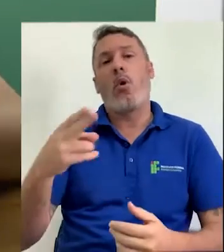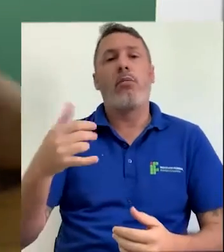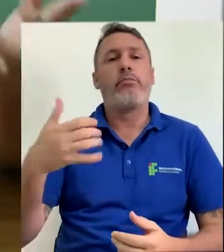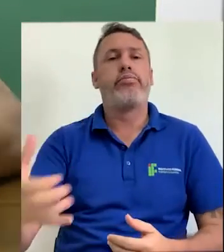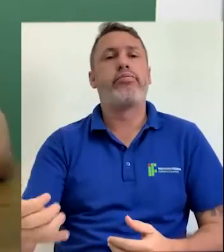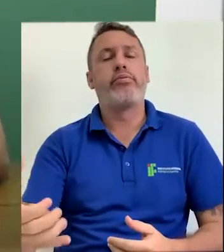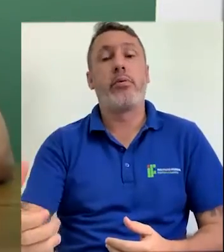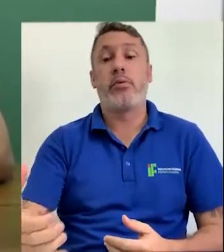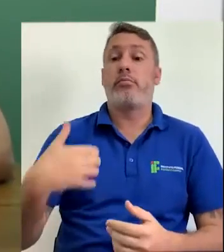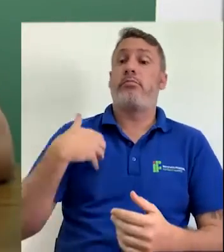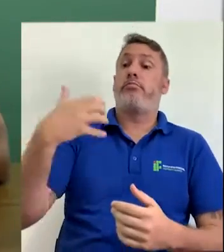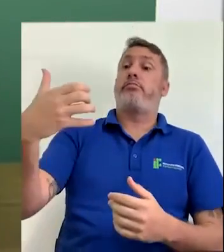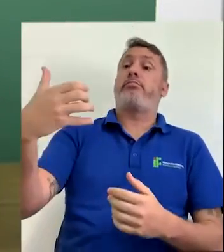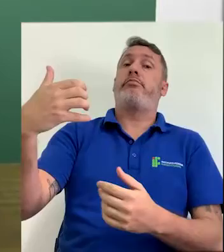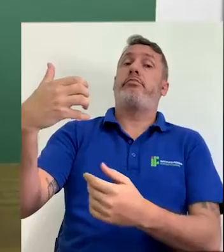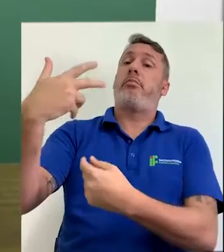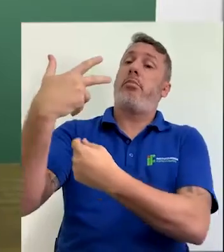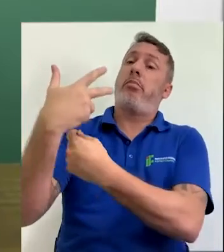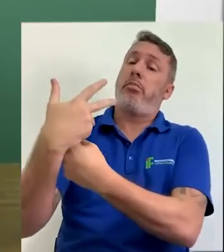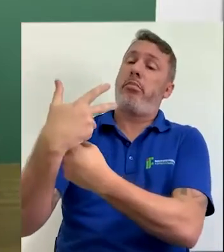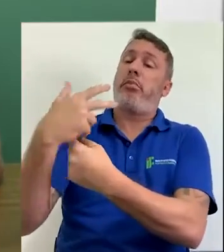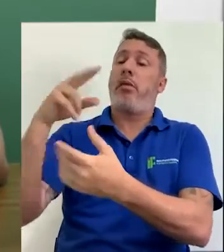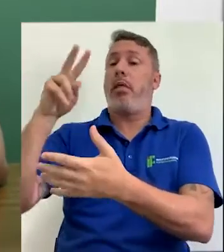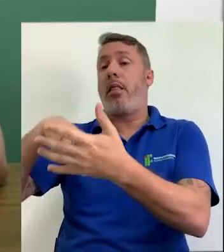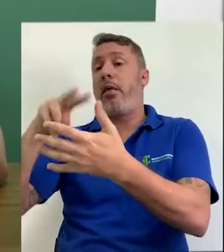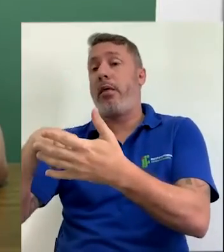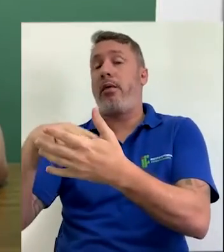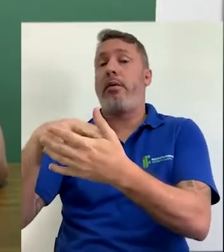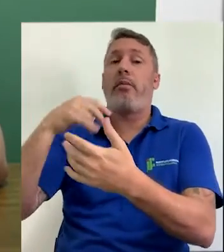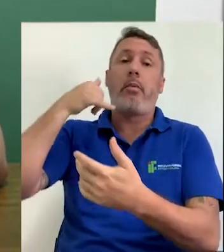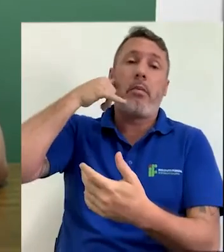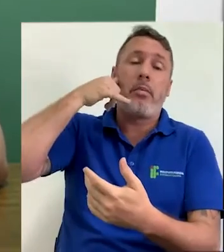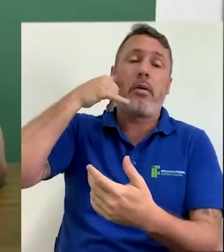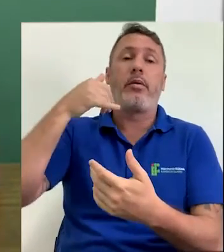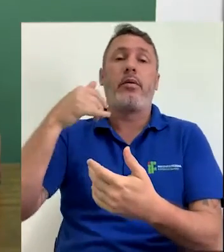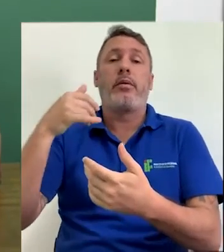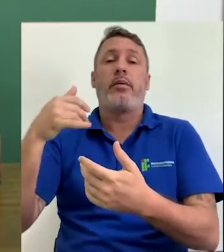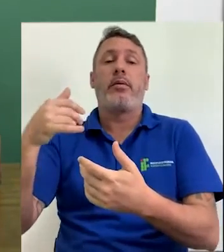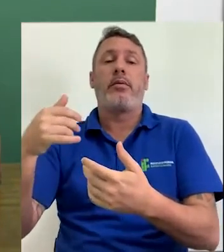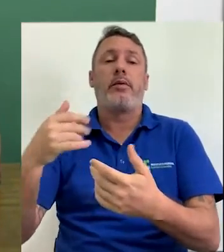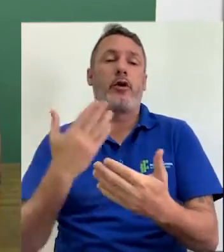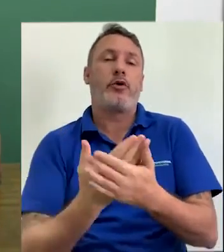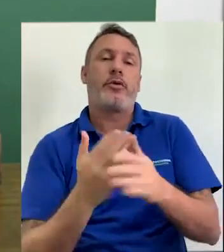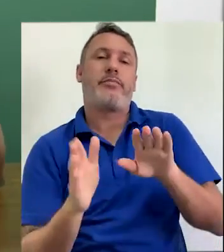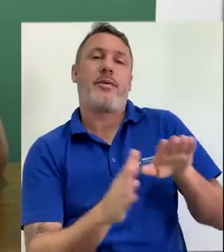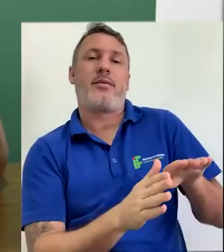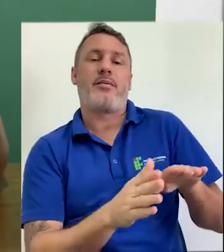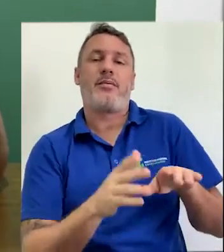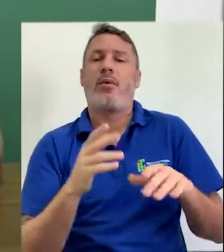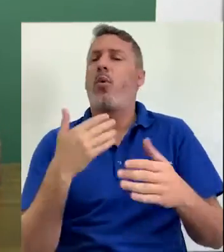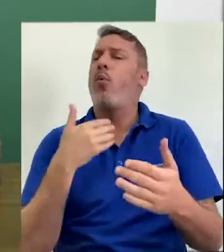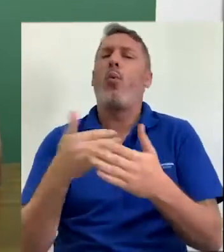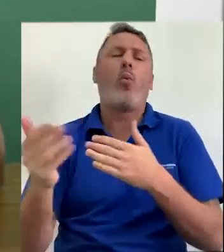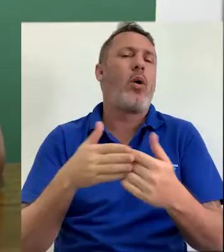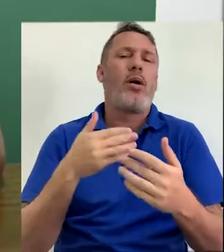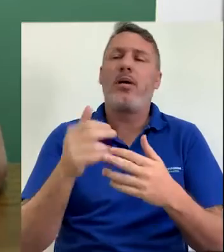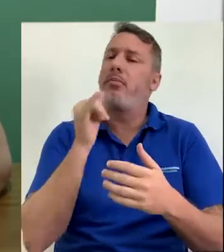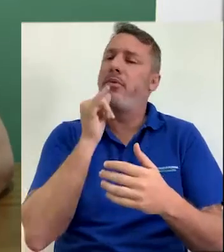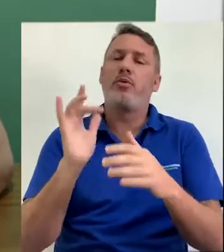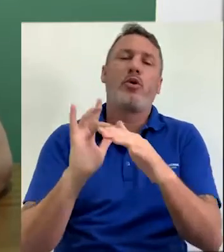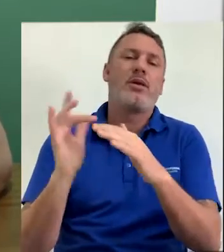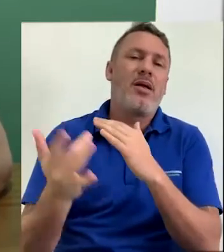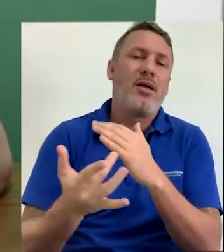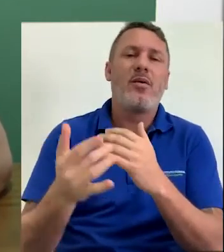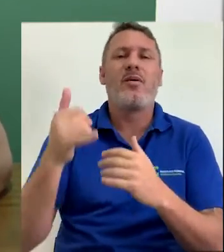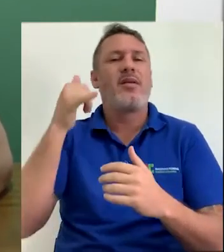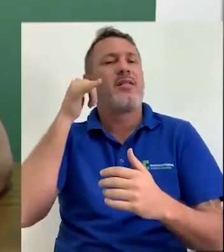liga, eu atendo, ou começo a ler as mensagens. Seja ela por qualquer mídia ou qualquer rede